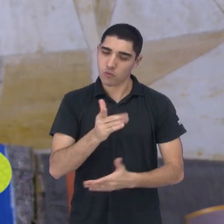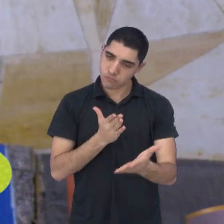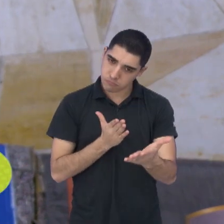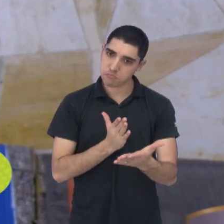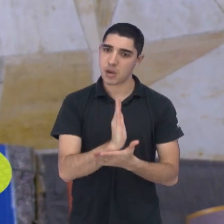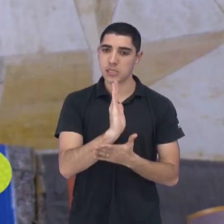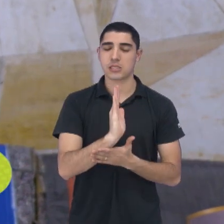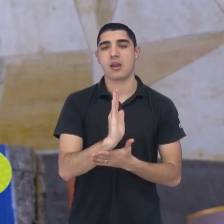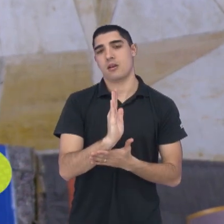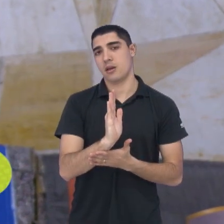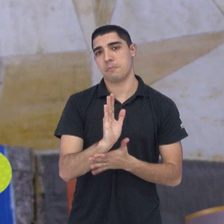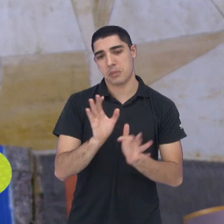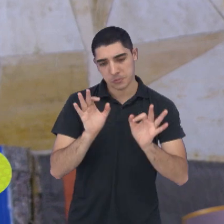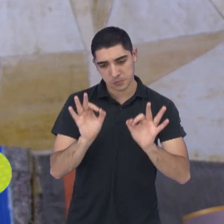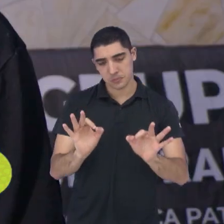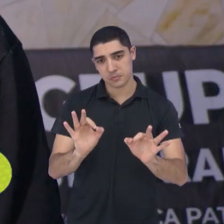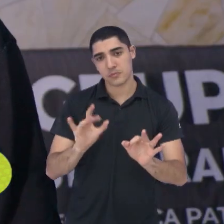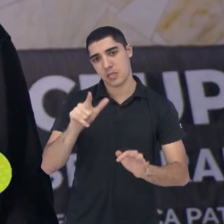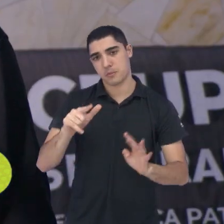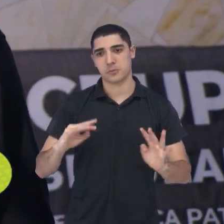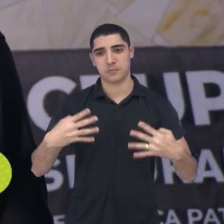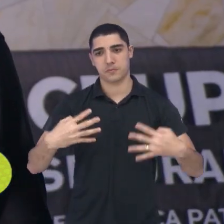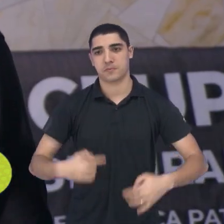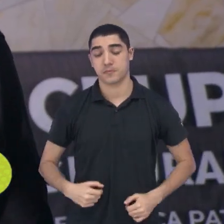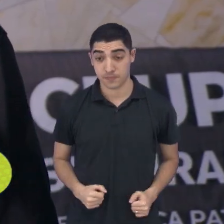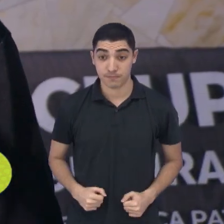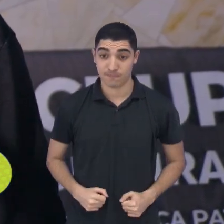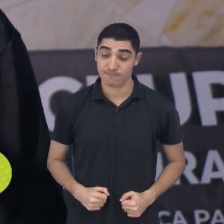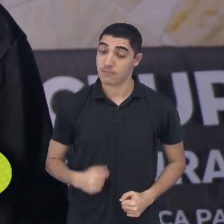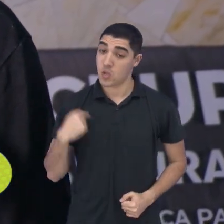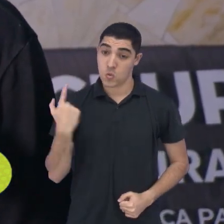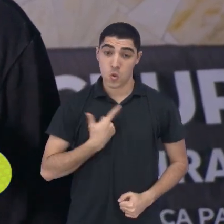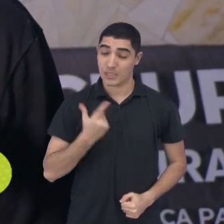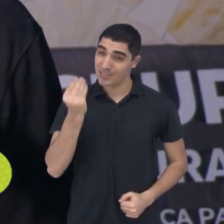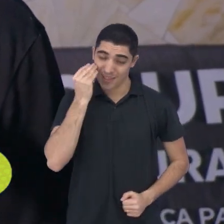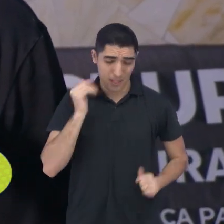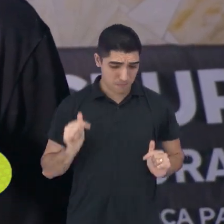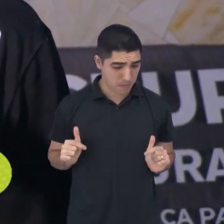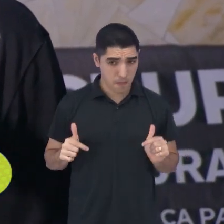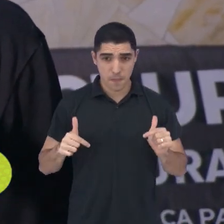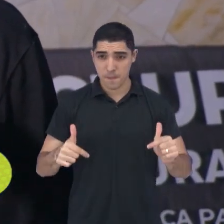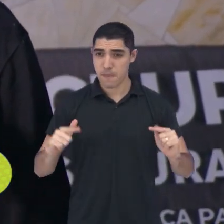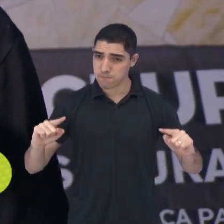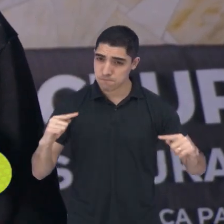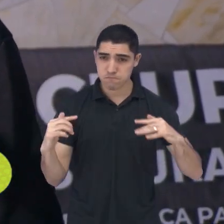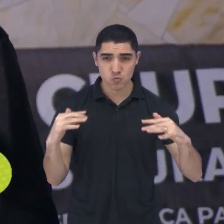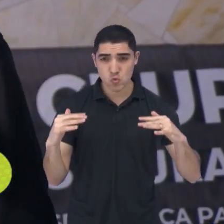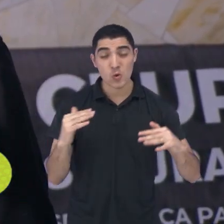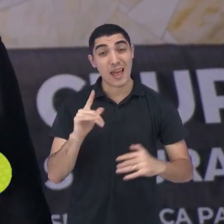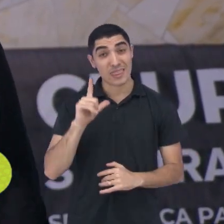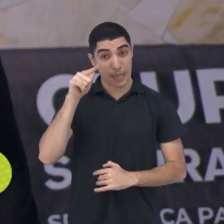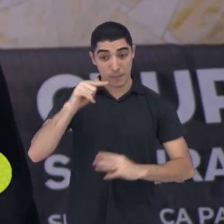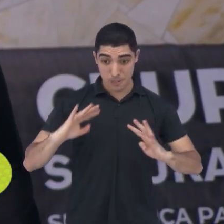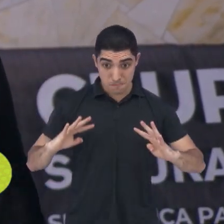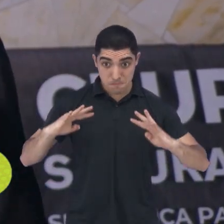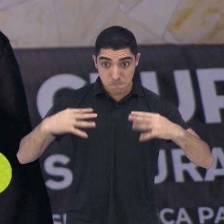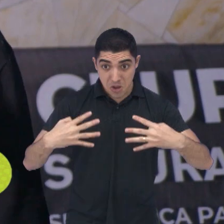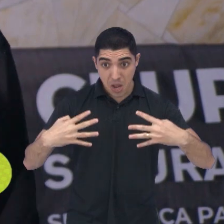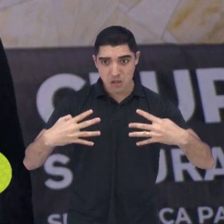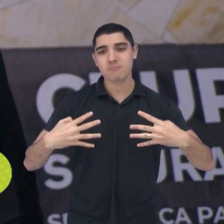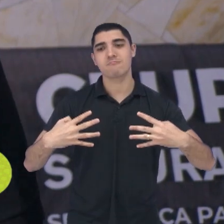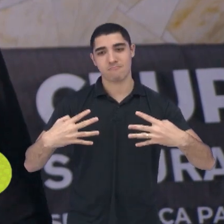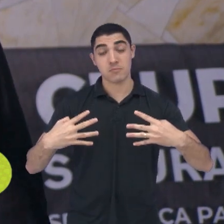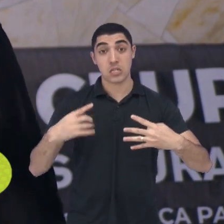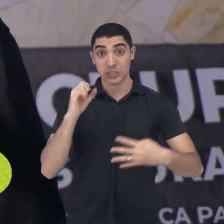se classificar bem nas partidas. Cara, é fazer os melhores jogos possíveis, crescer para chegar no playoff, né? O playoff, se a gente